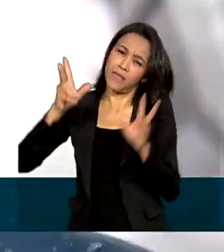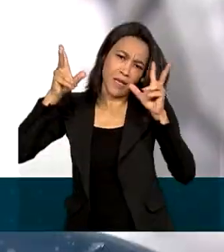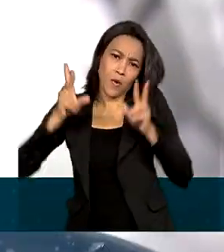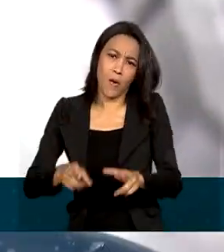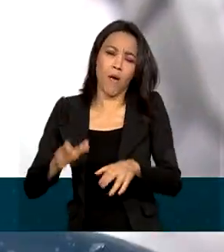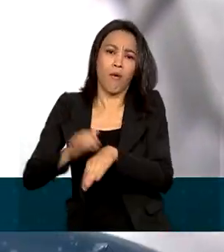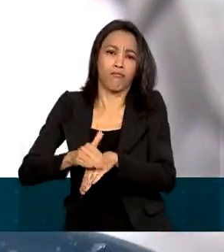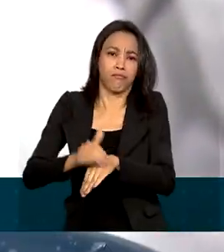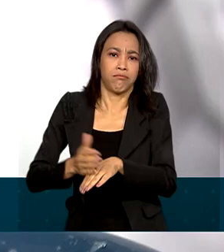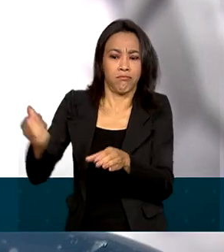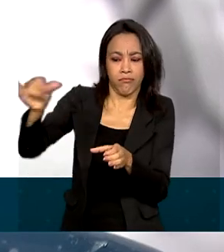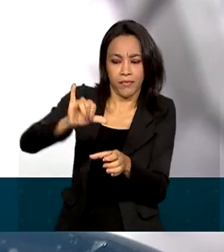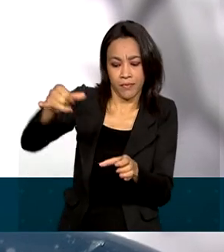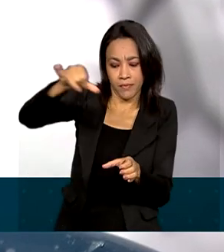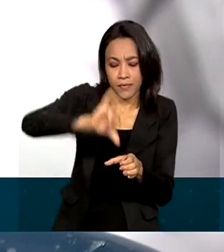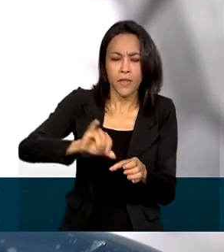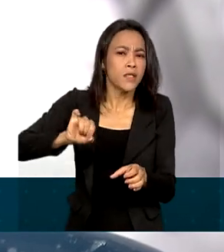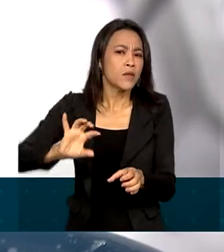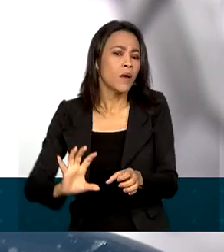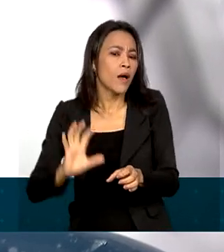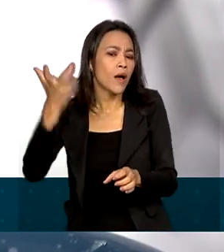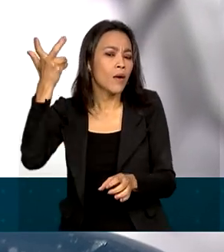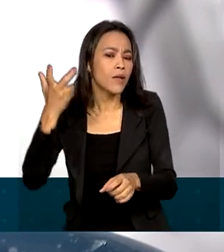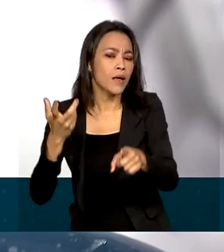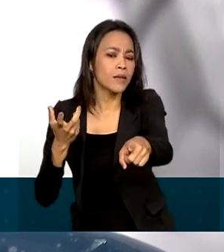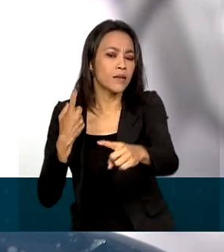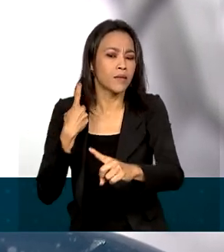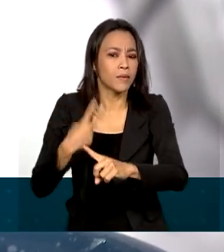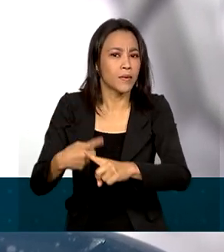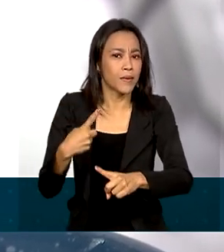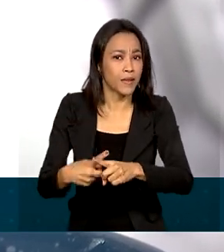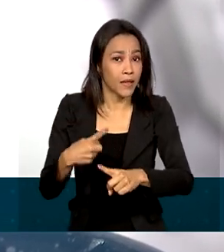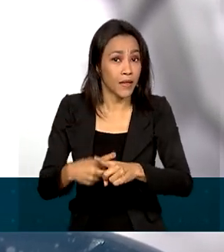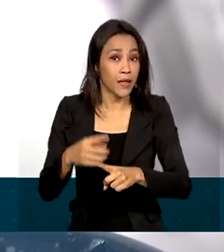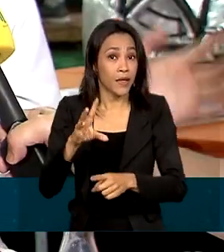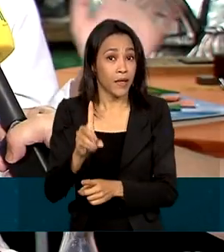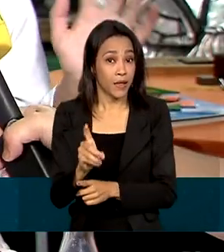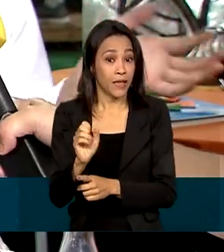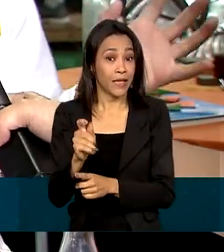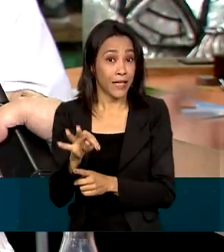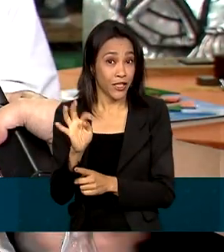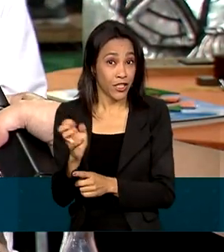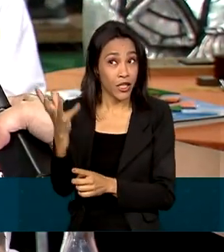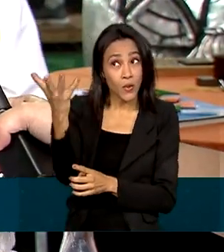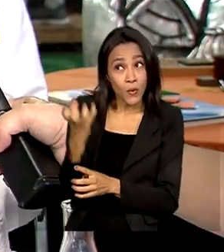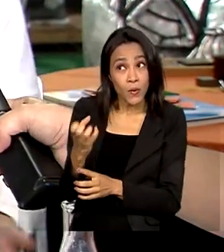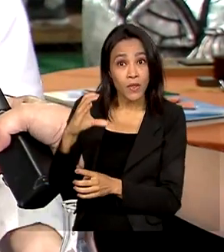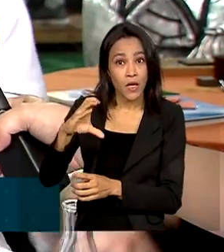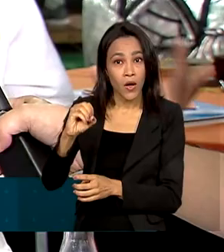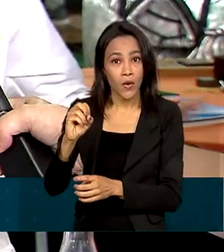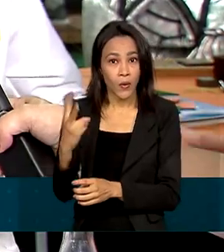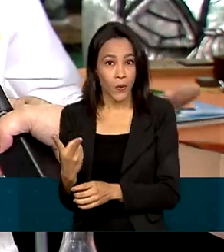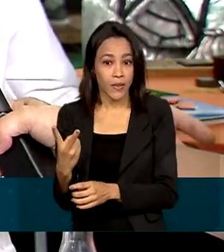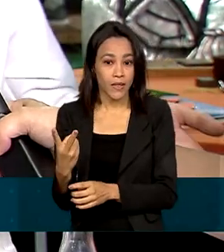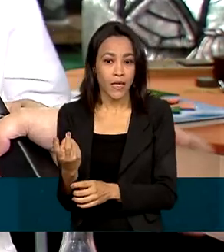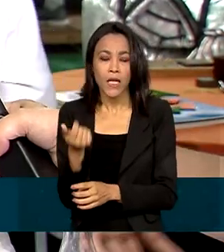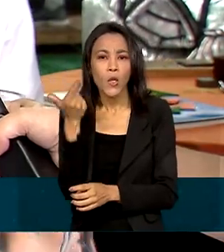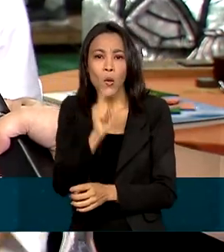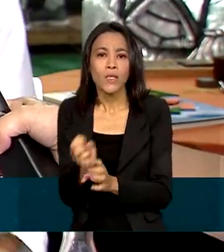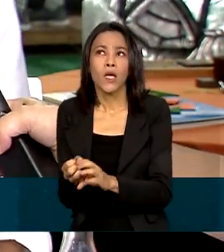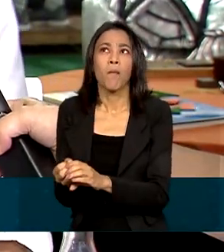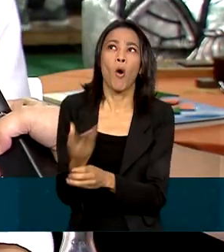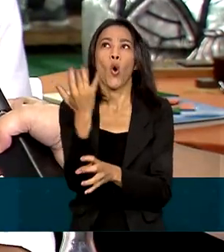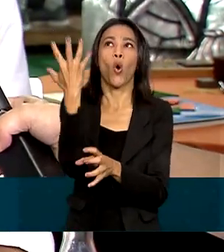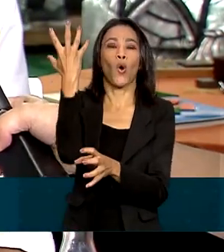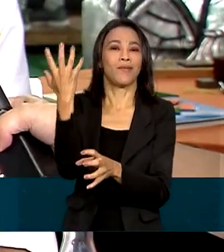mesmo. Isso acontece porque o detergente prende as moléculas de gás carbônico. Como ele está preso, ele não consegue sair tão rápido como